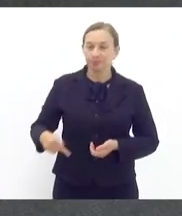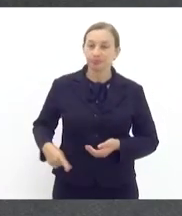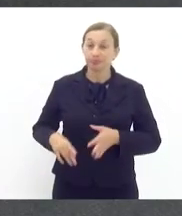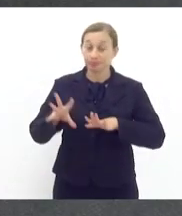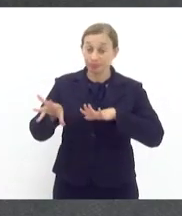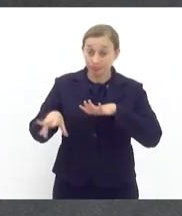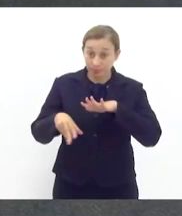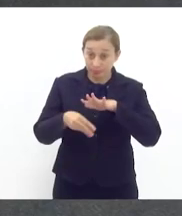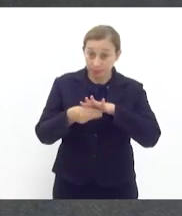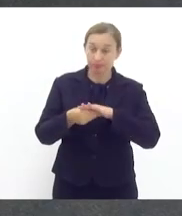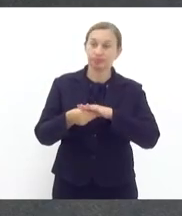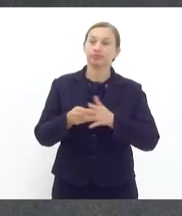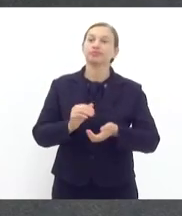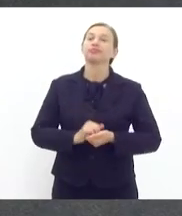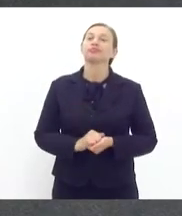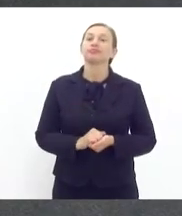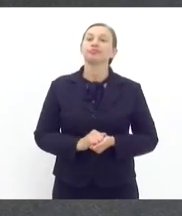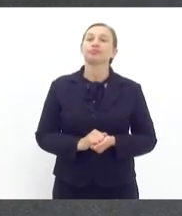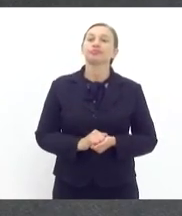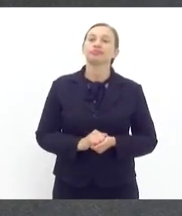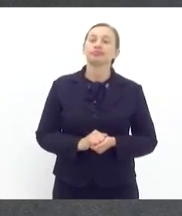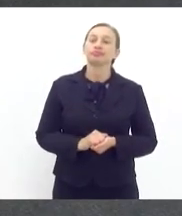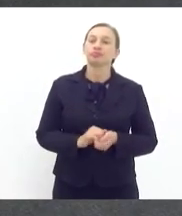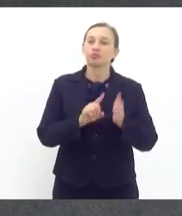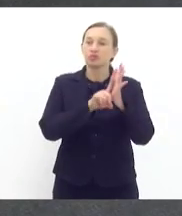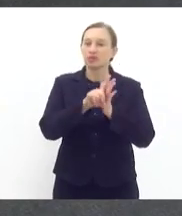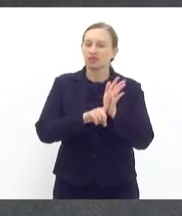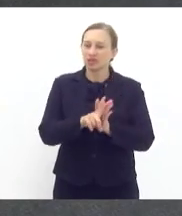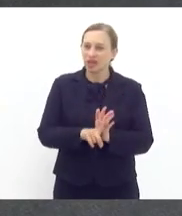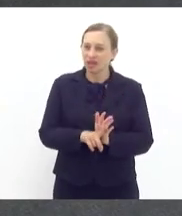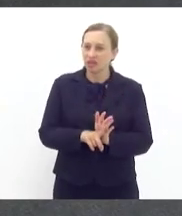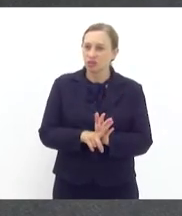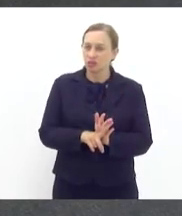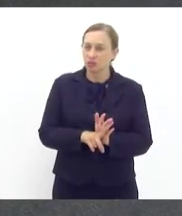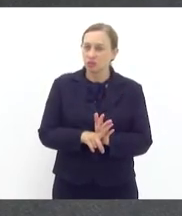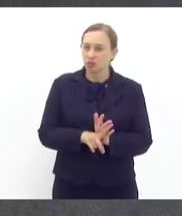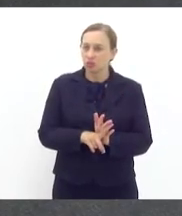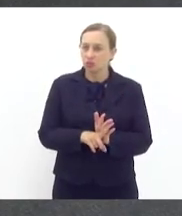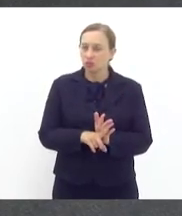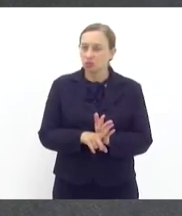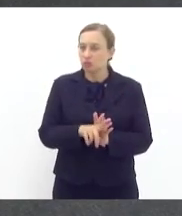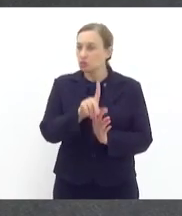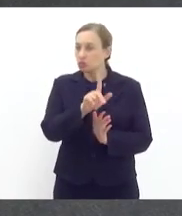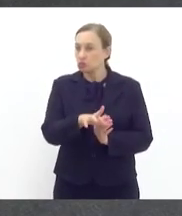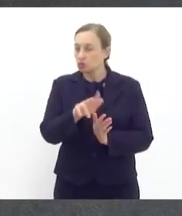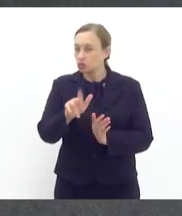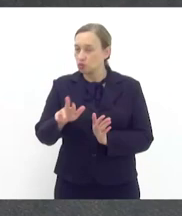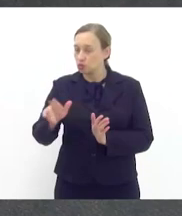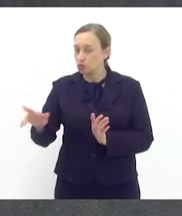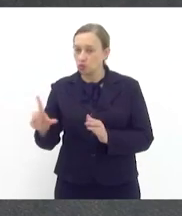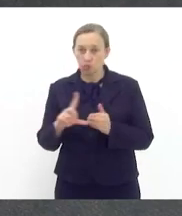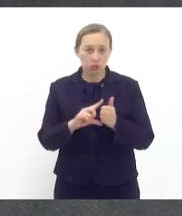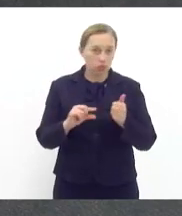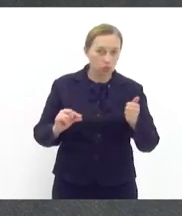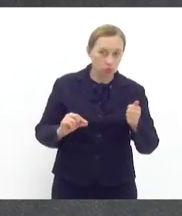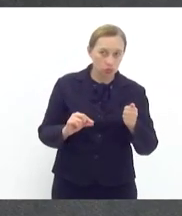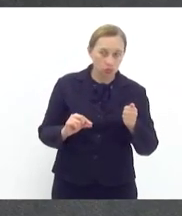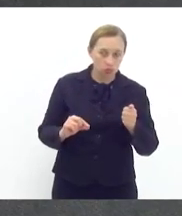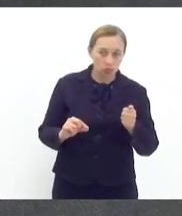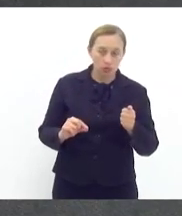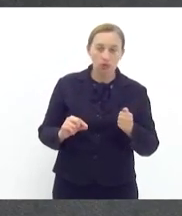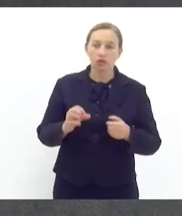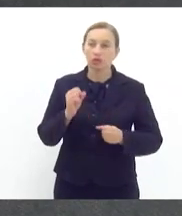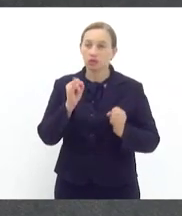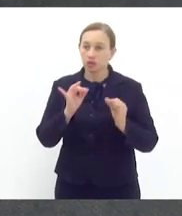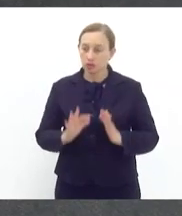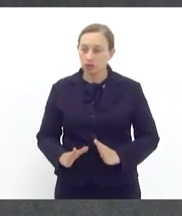sem análise de mérito dos mais diversos artigos diz o